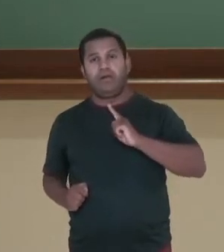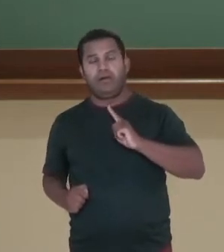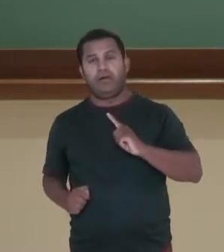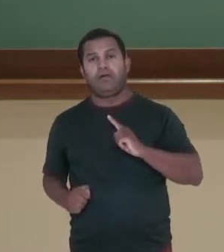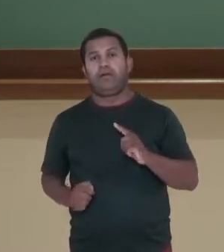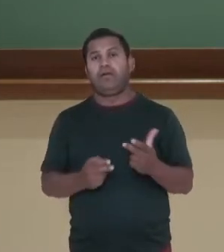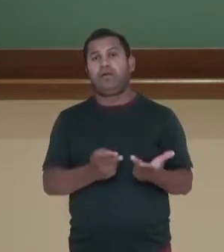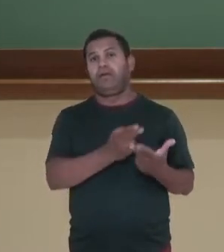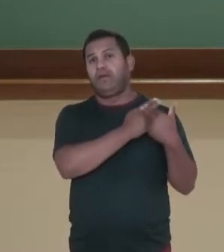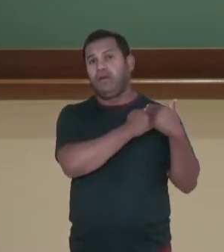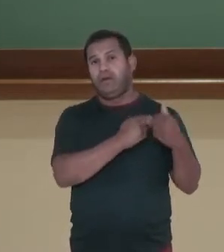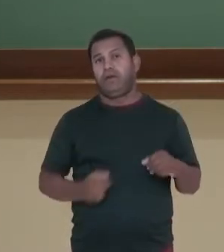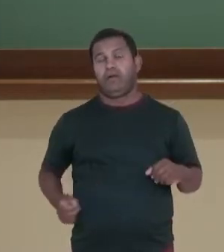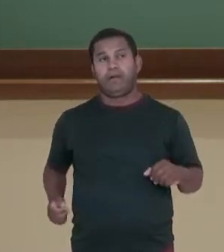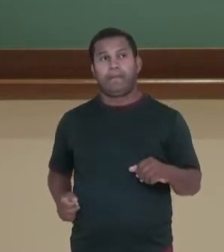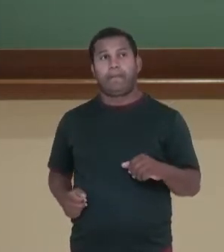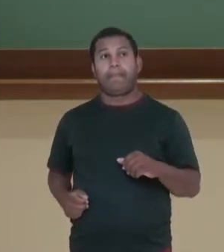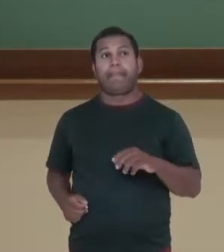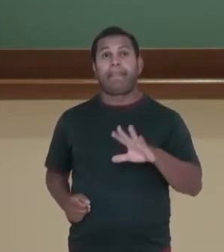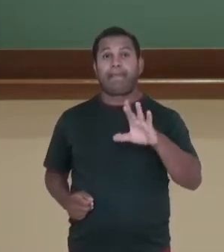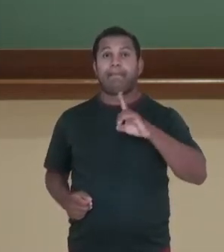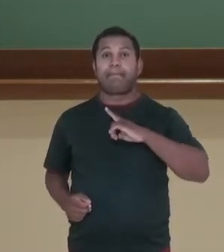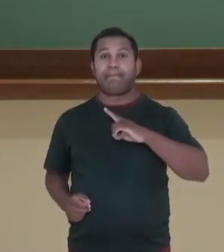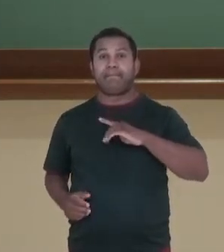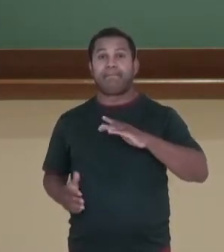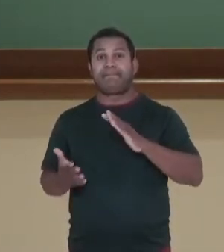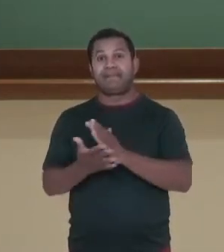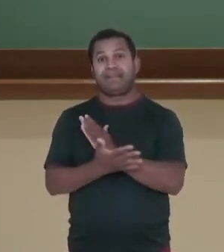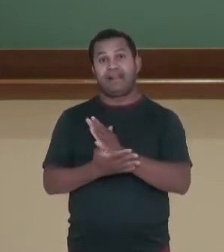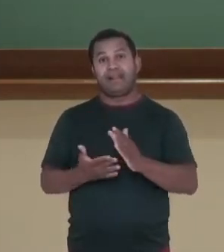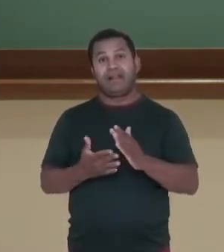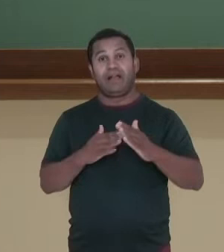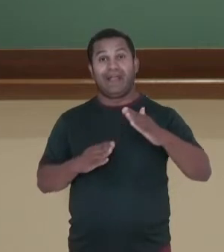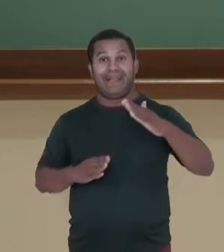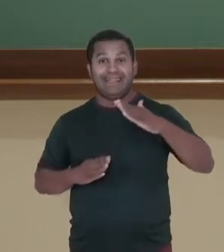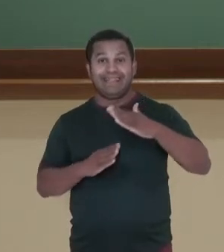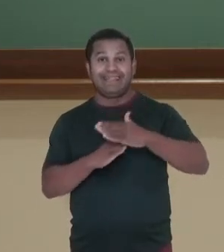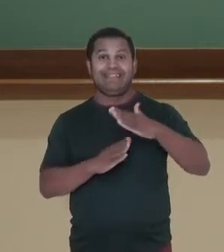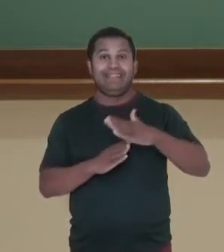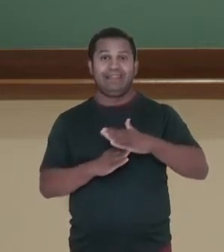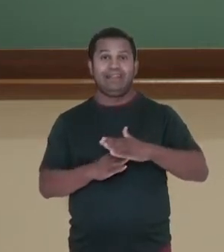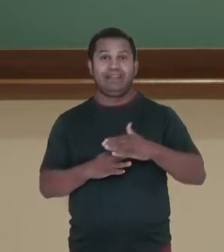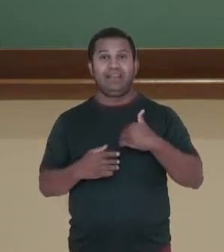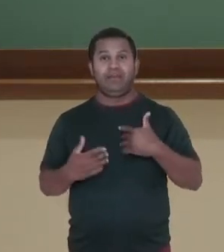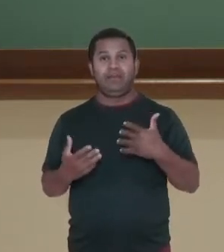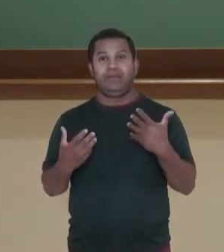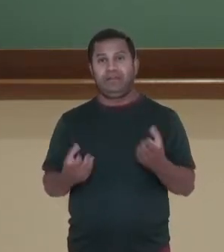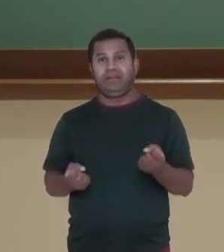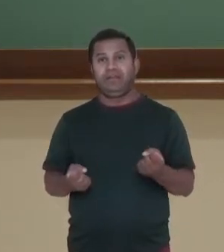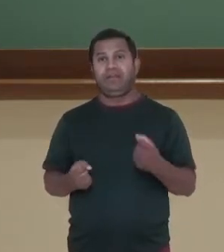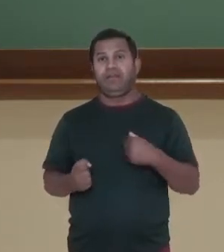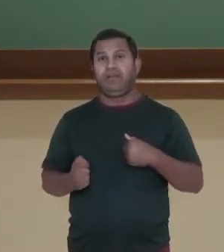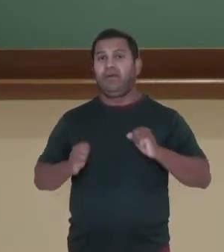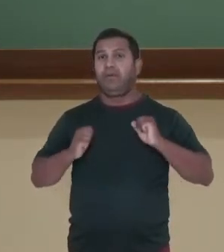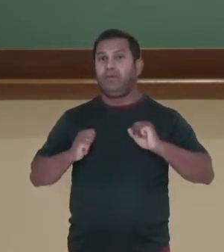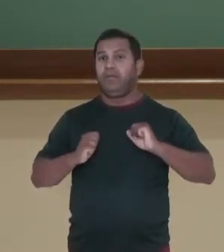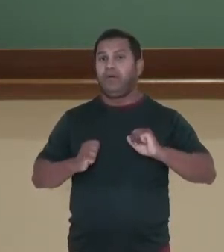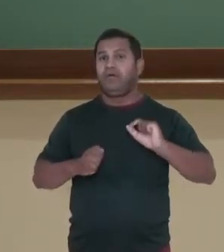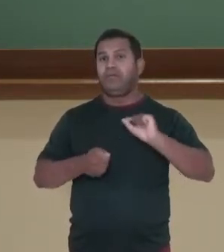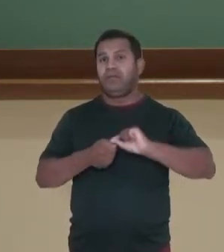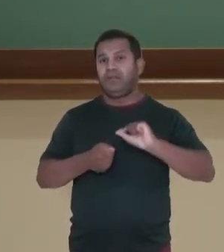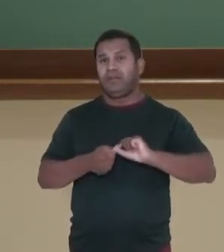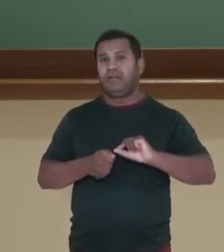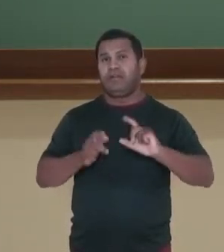né? Olha, até aqui eu posso manipular. A partir daqui já extrapola aquilo que o conselho da bioética